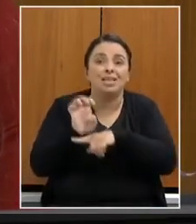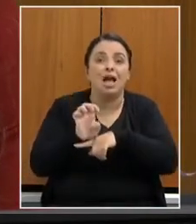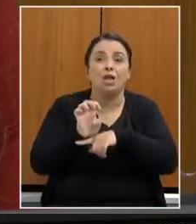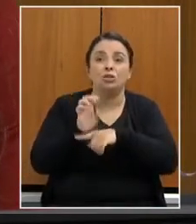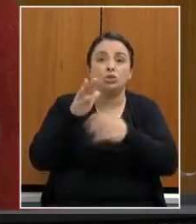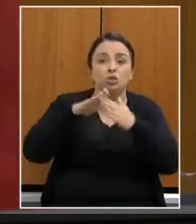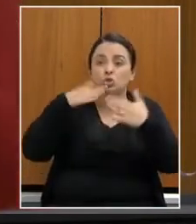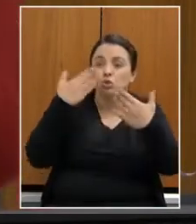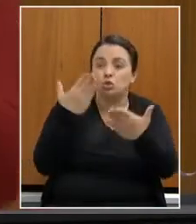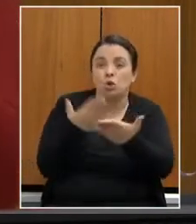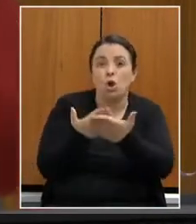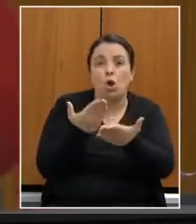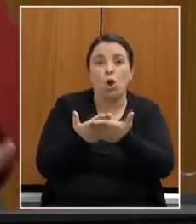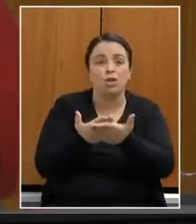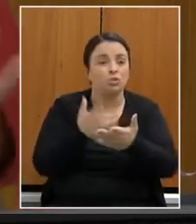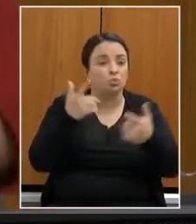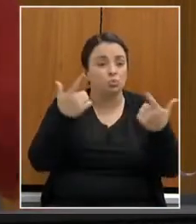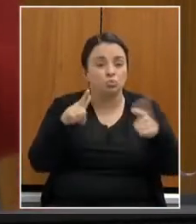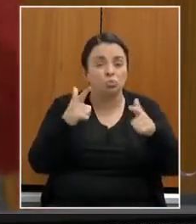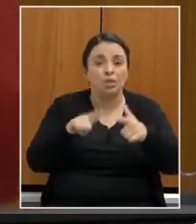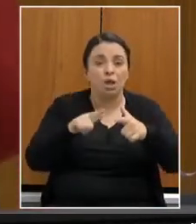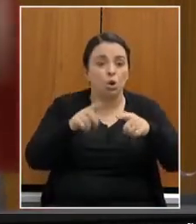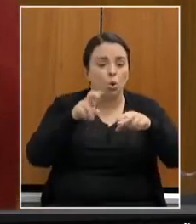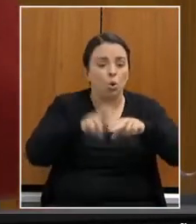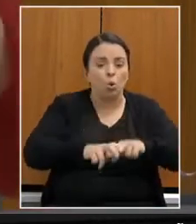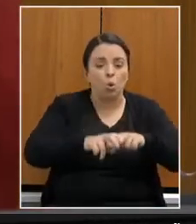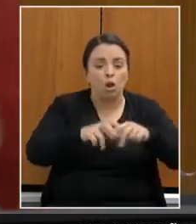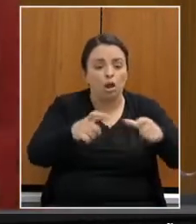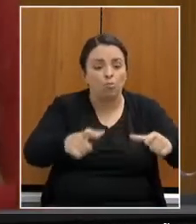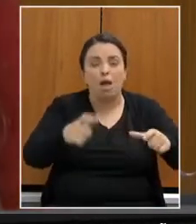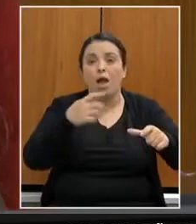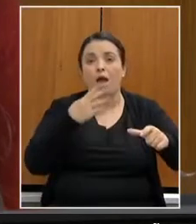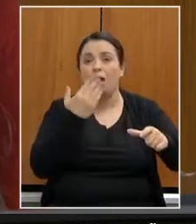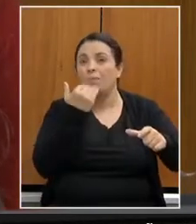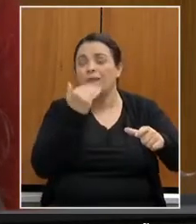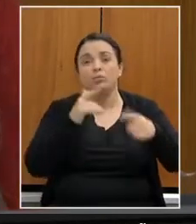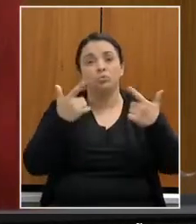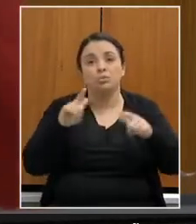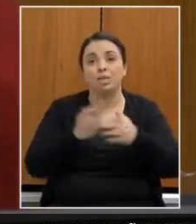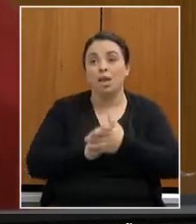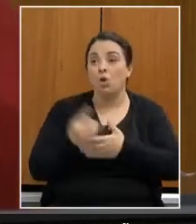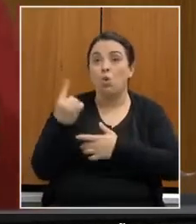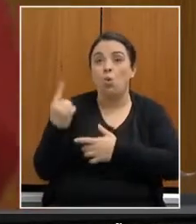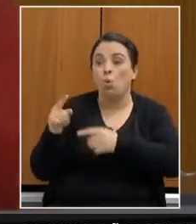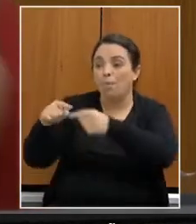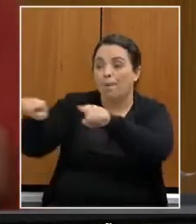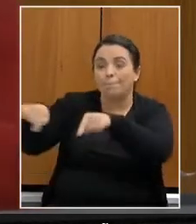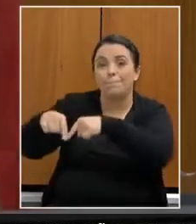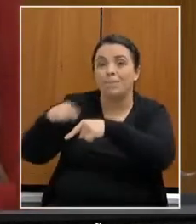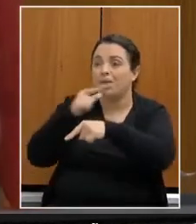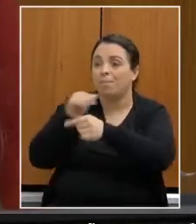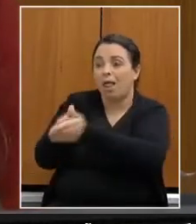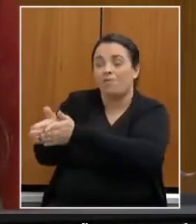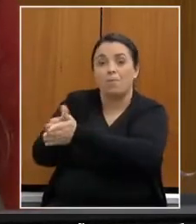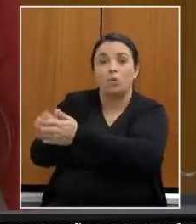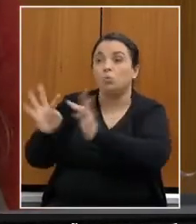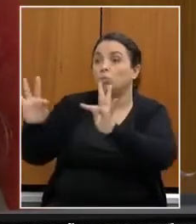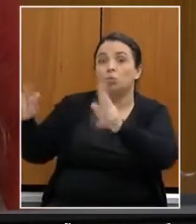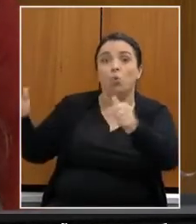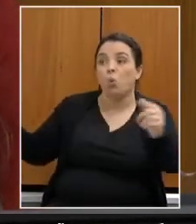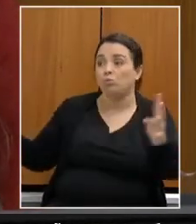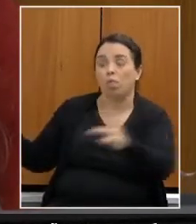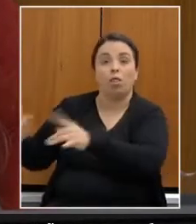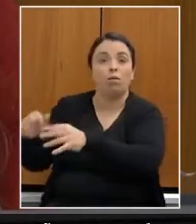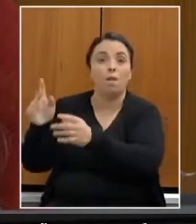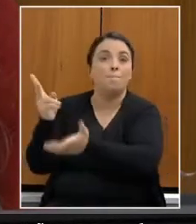escolas com uma pia para todo mundo usar escolas com um banheiro para todo mundo usar nós não